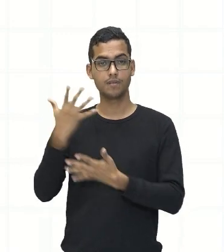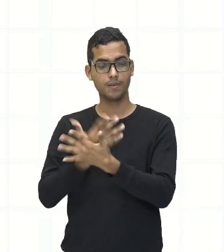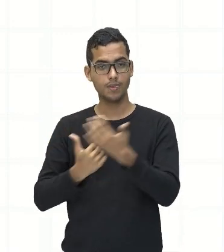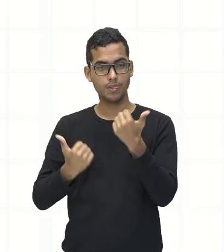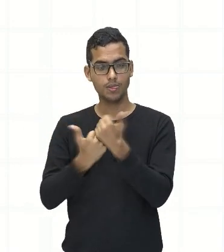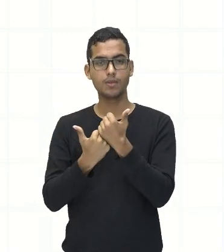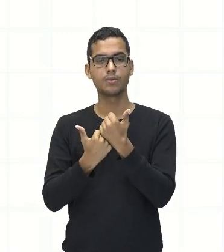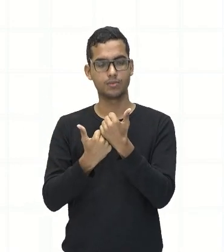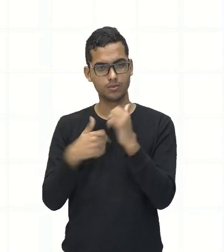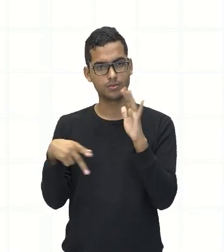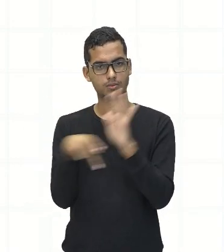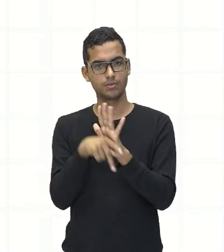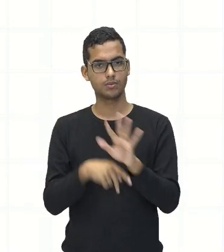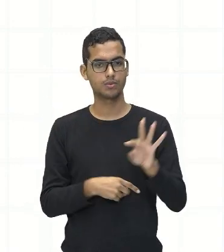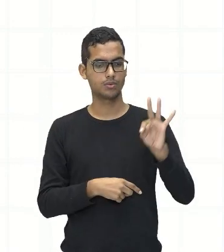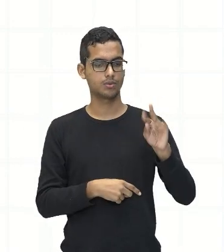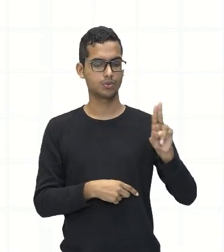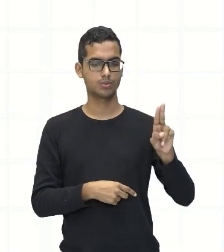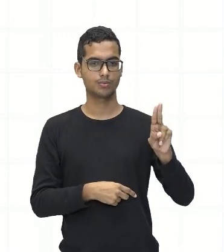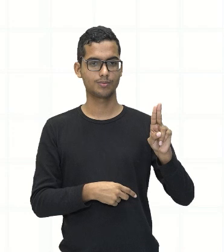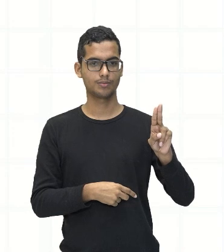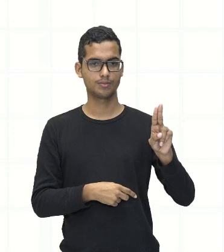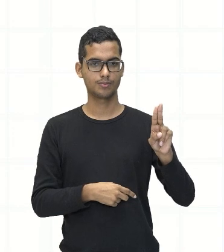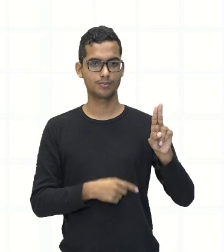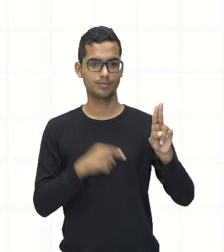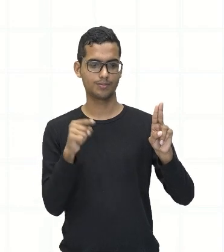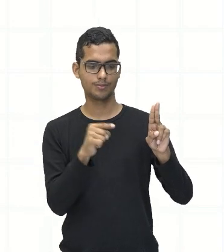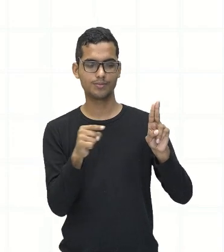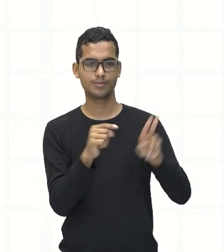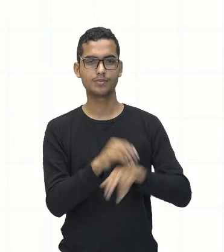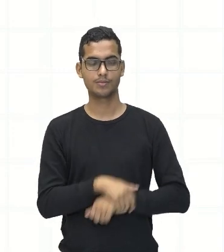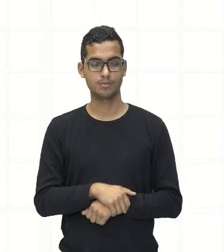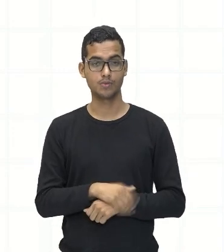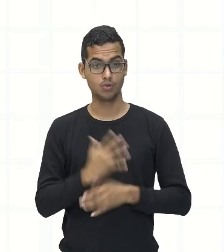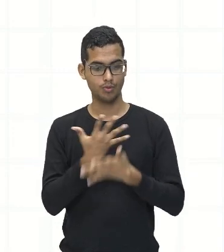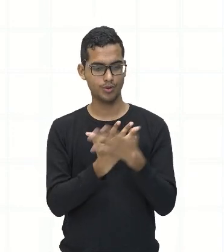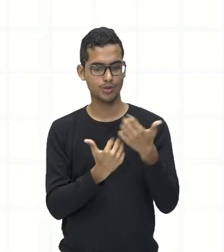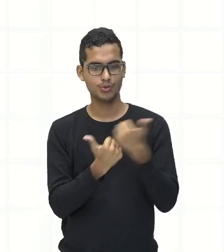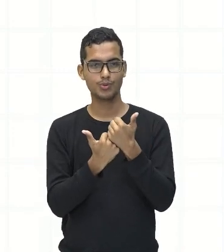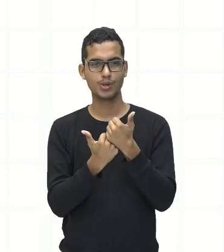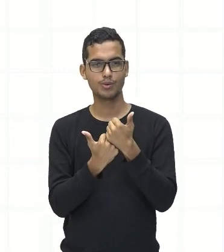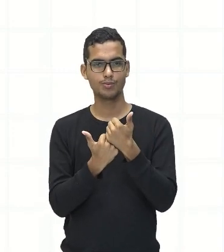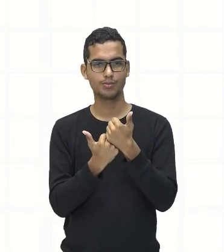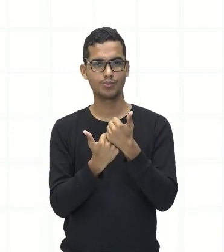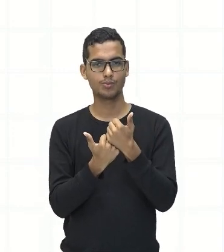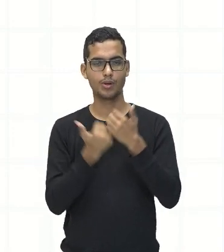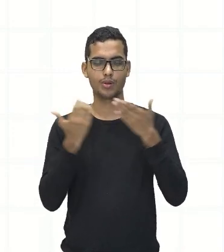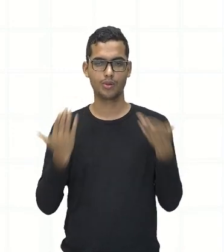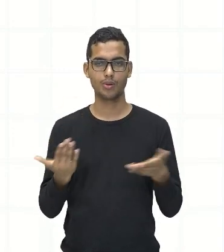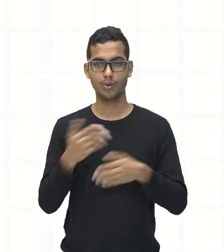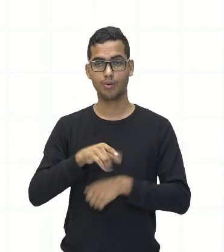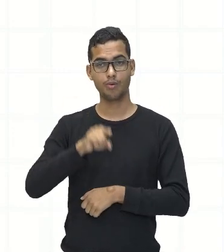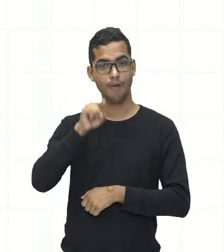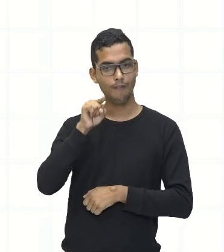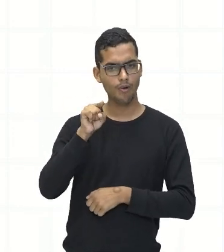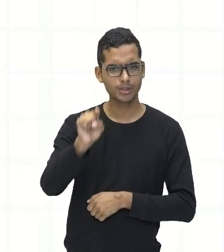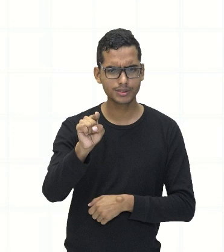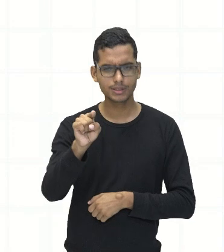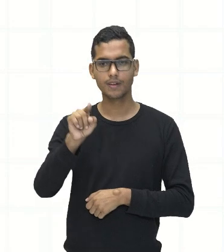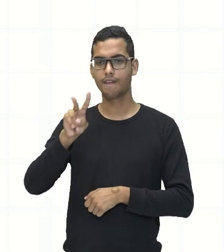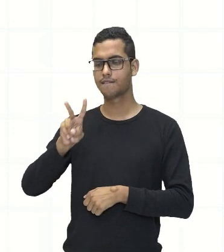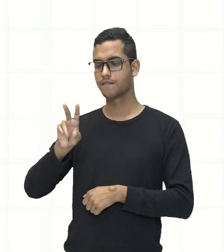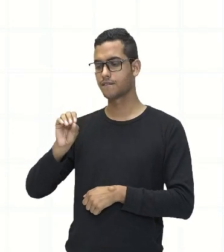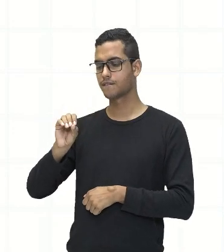substituído o nosso pronome tu, tá bom? Então, você tem